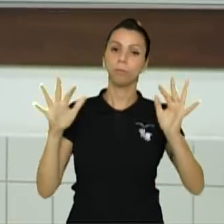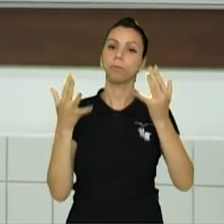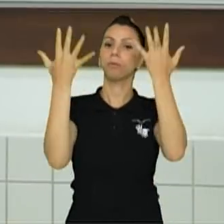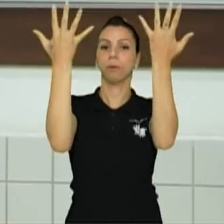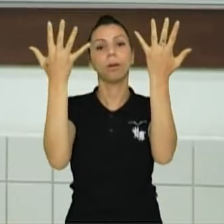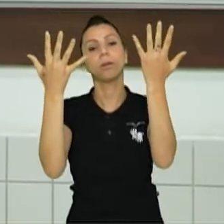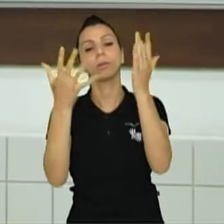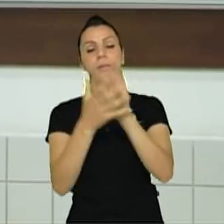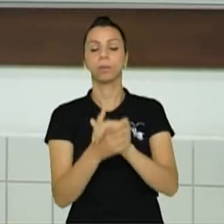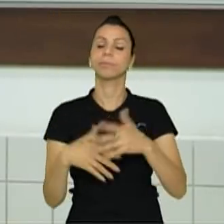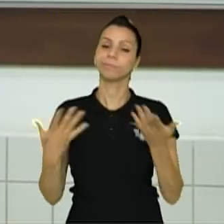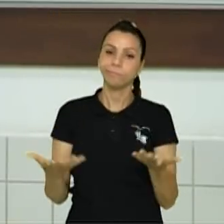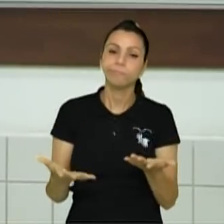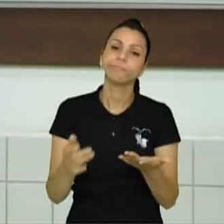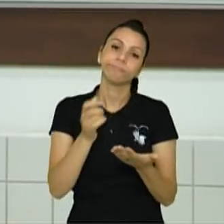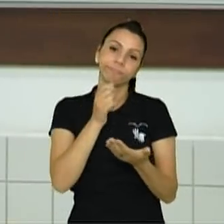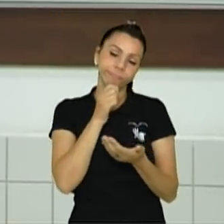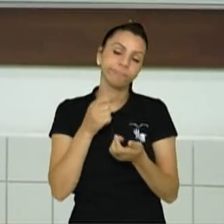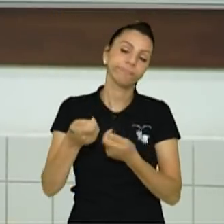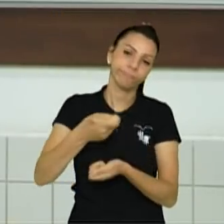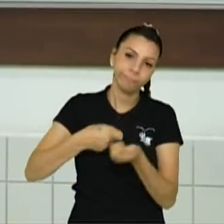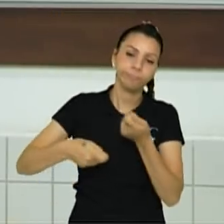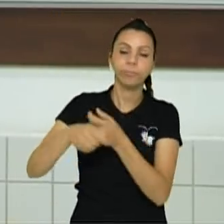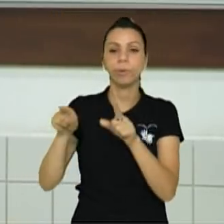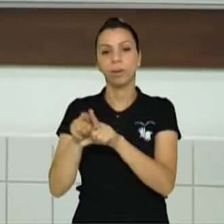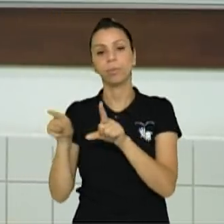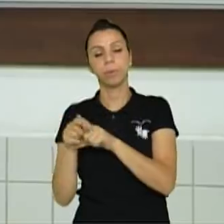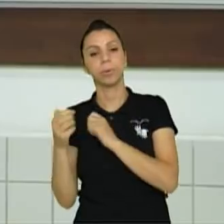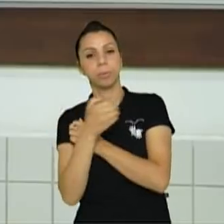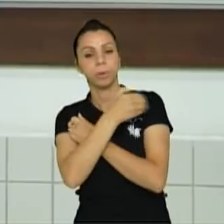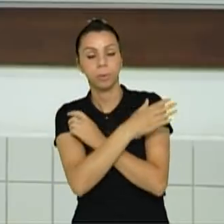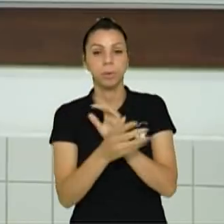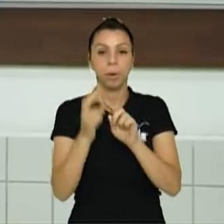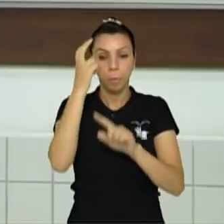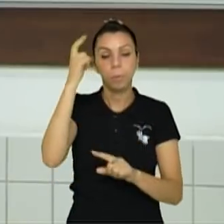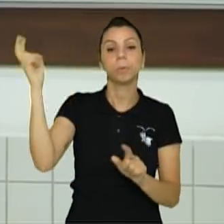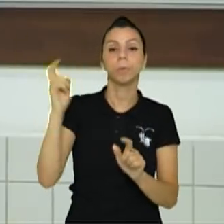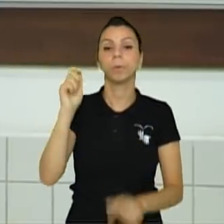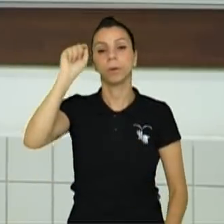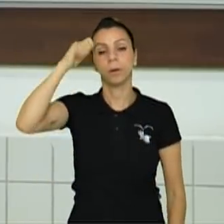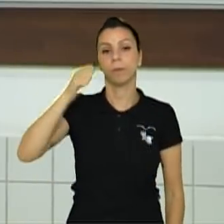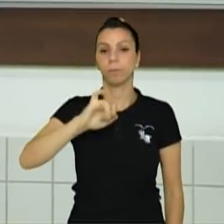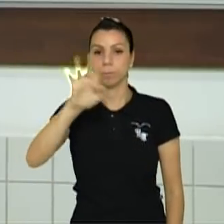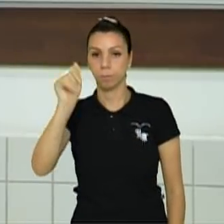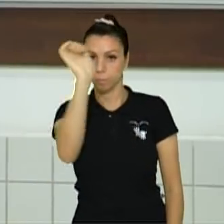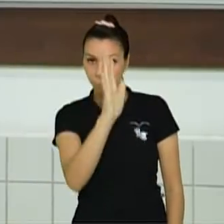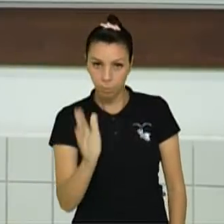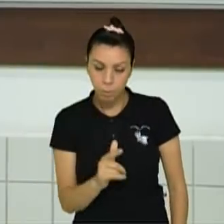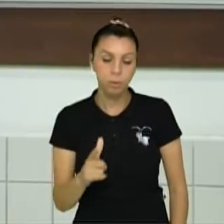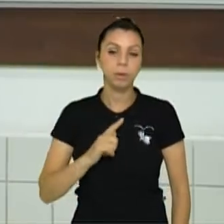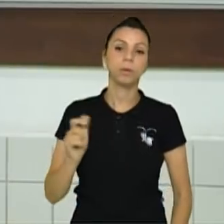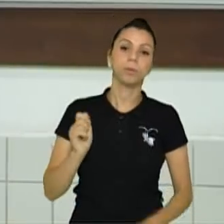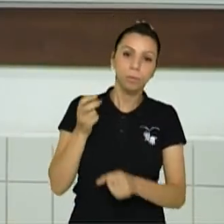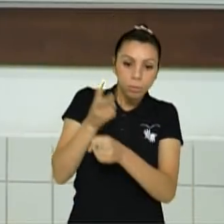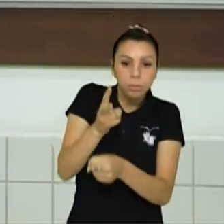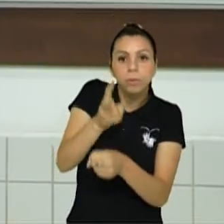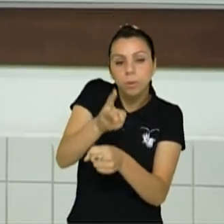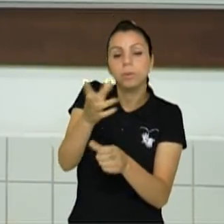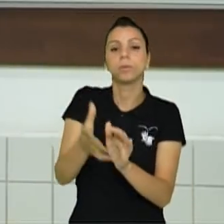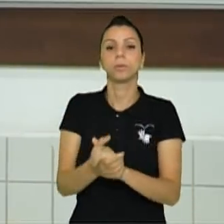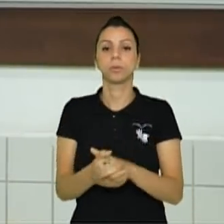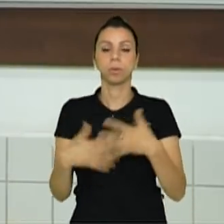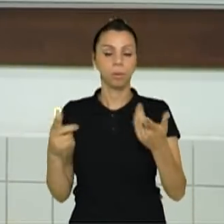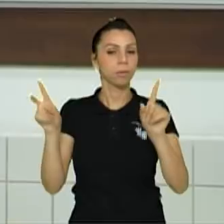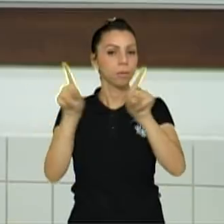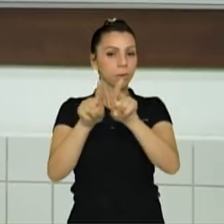dificuldades socioeconômicas, apesar da discriminação, a cultura afro-brasileira permaneceu. E a gente lembra também daquela imagem dos desfiles da